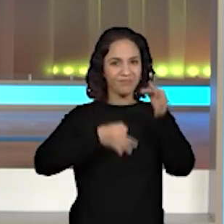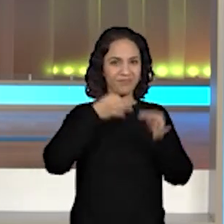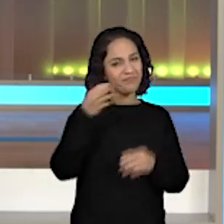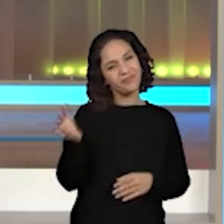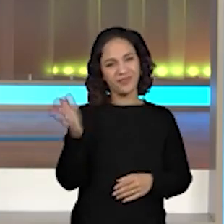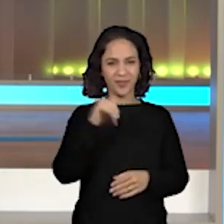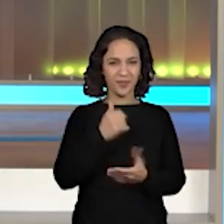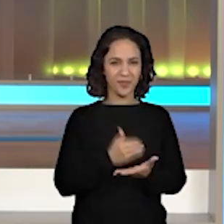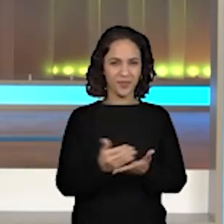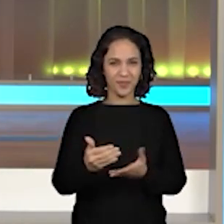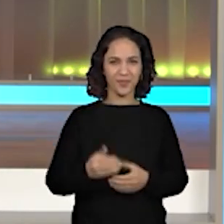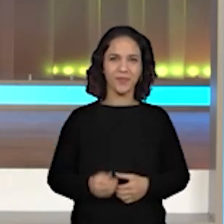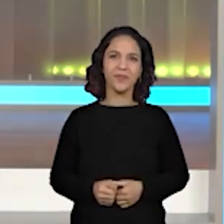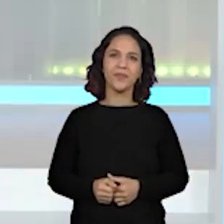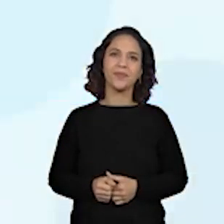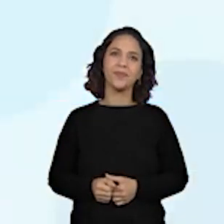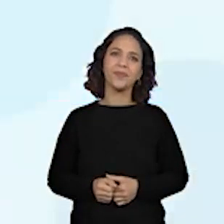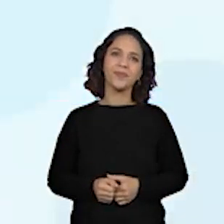lá.